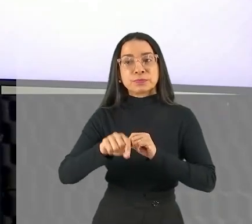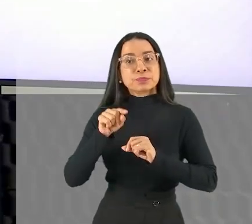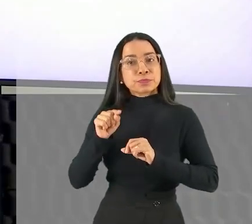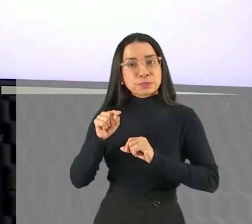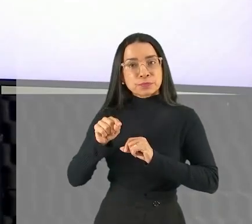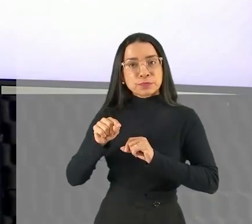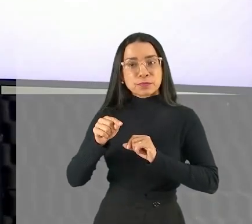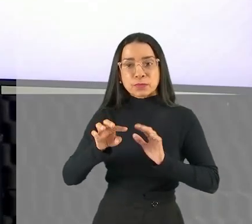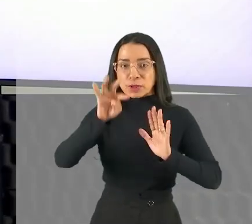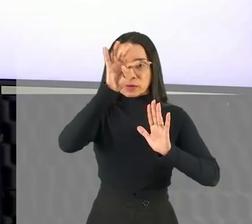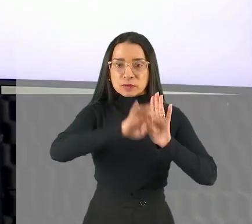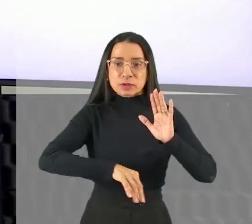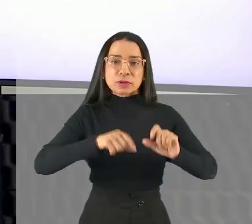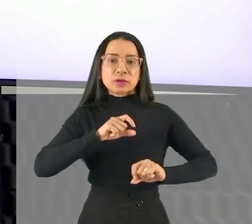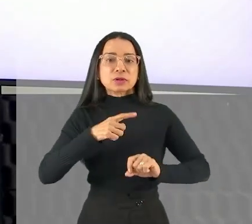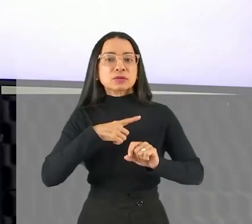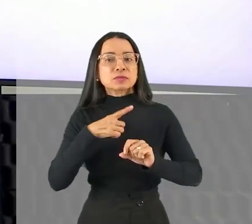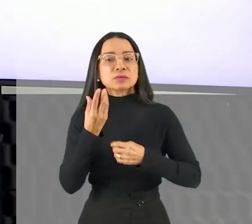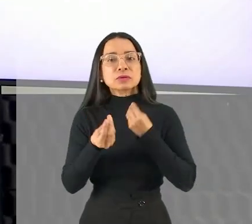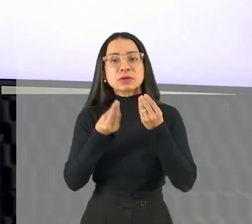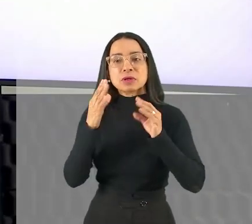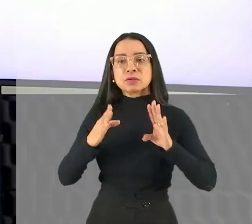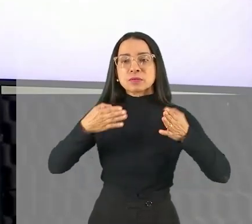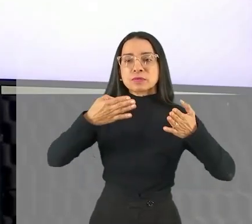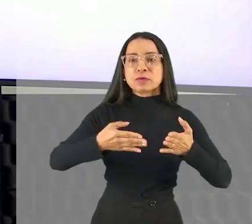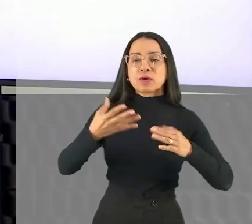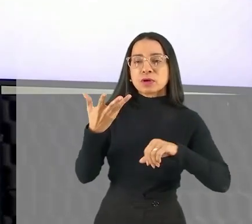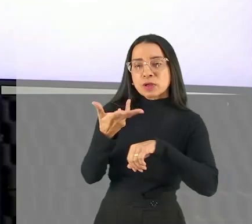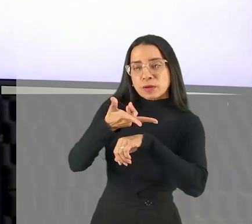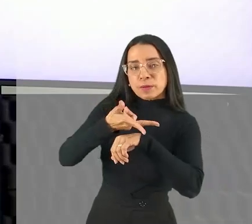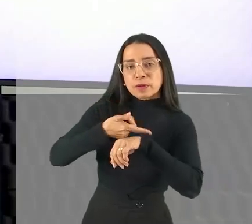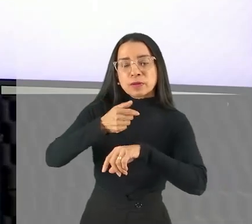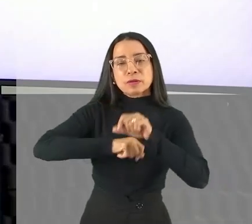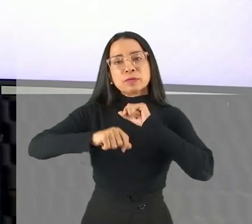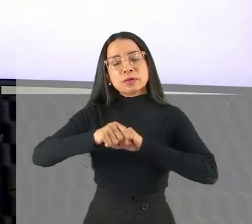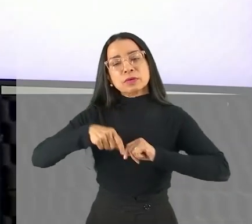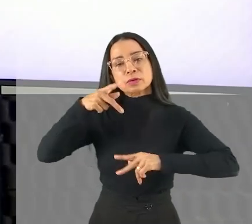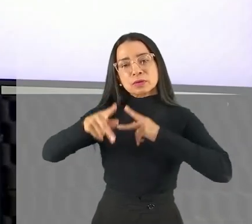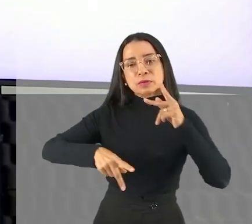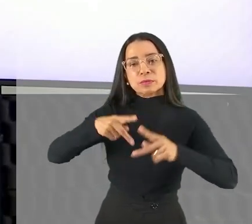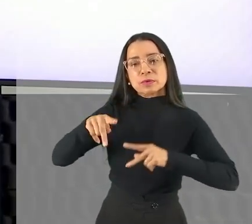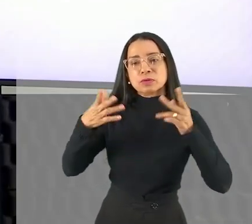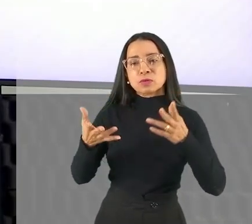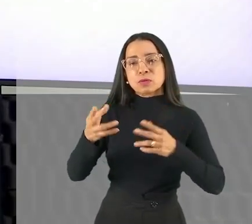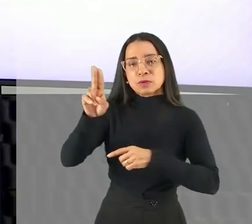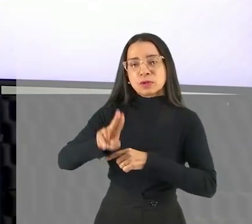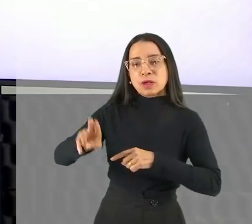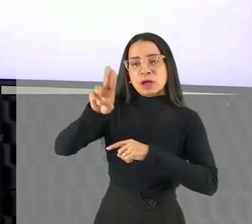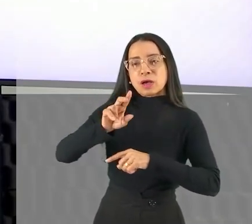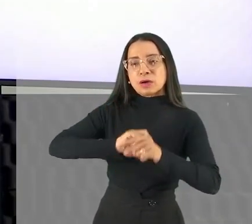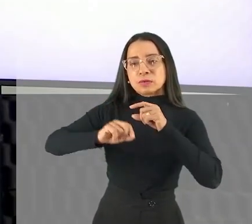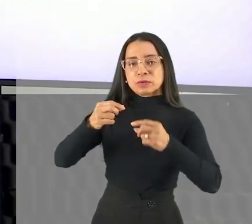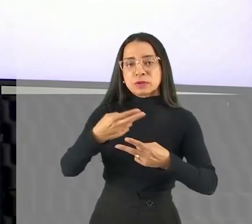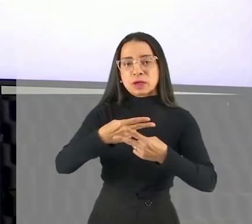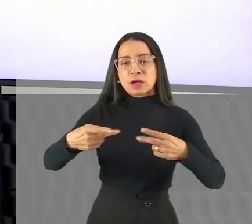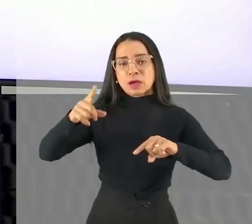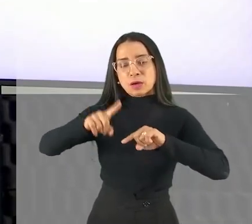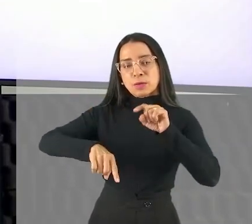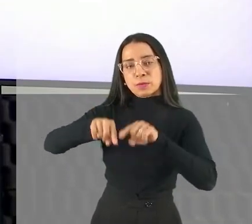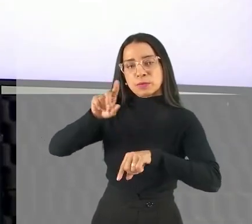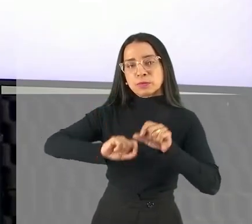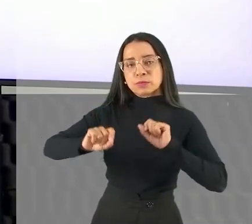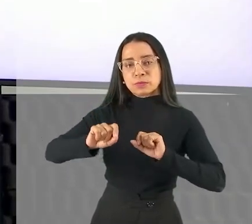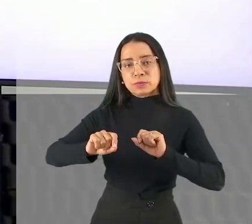determinado produto ou serviço. No anúncio, essa intenção assume a forma de um convite,